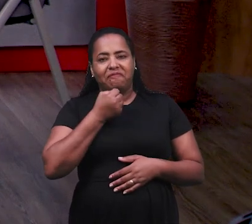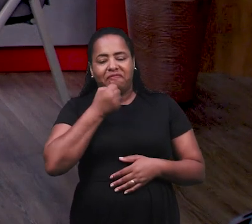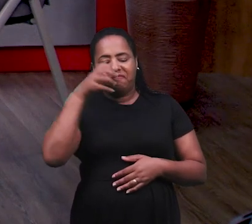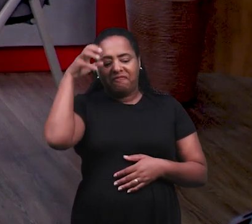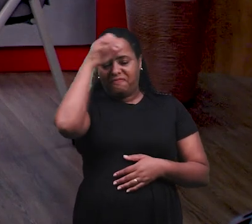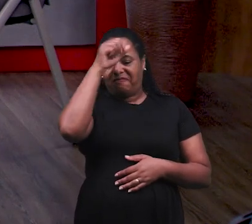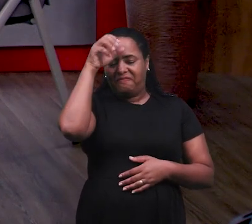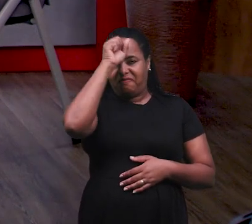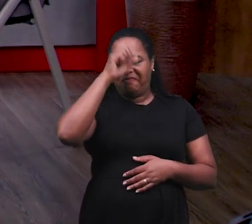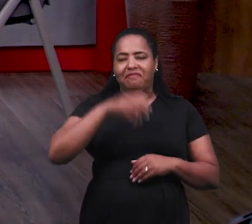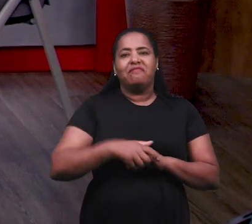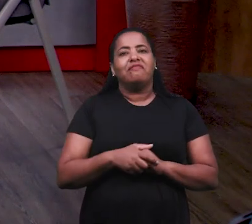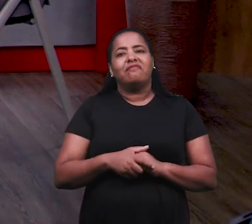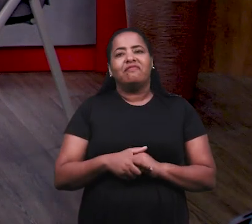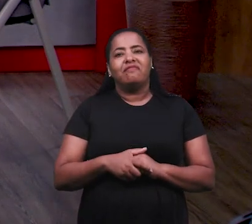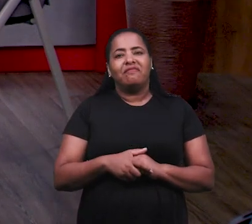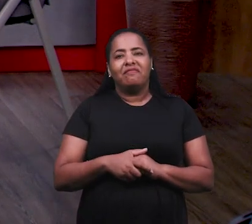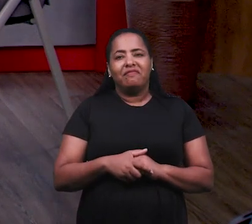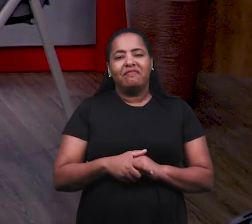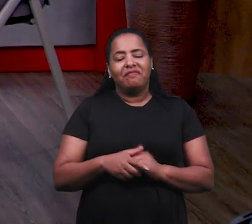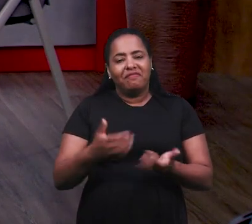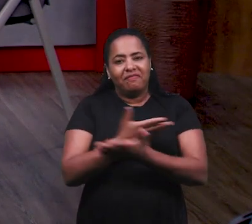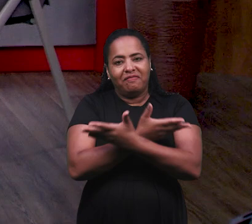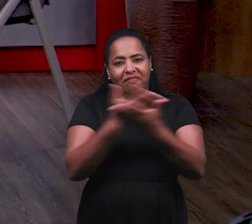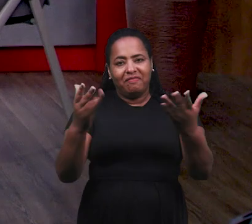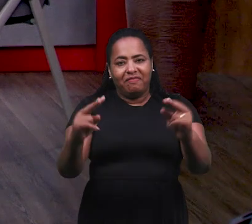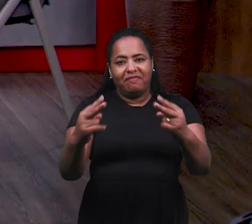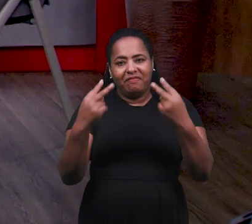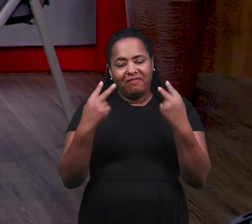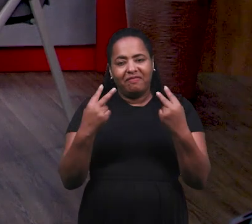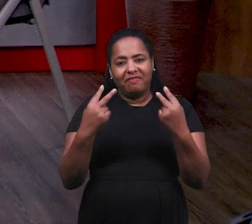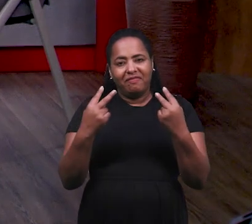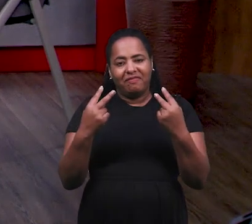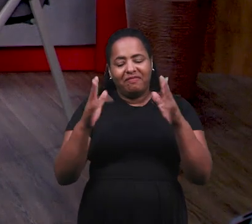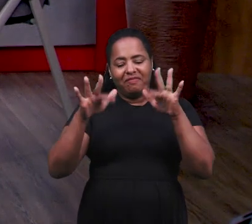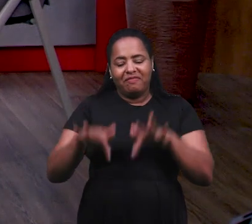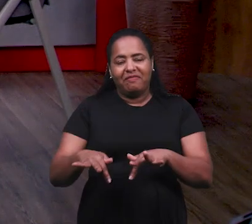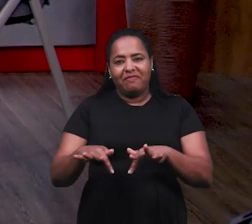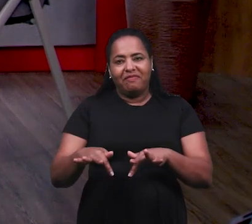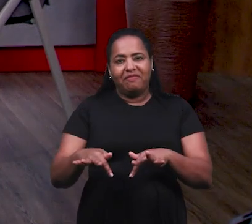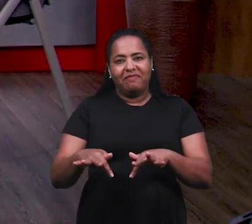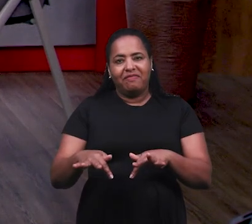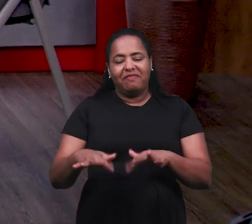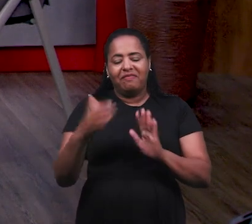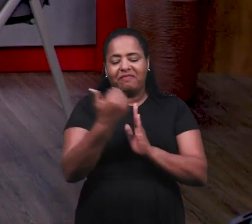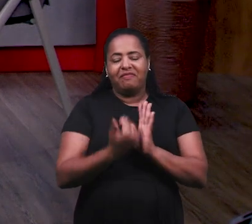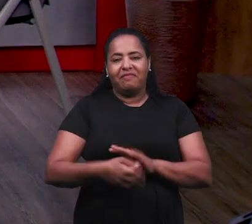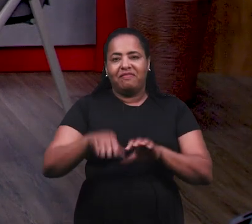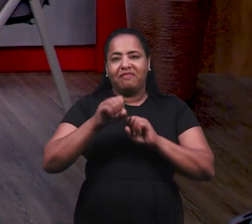aprendi bastante e a todos que nos assistem, assim encerramos mais